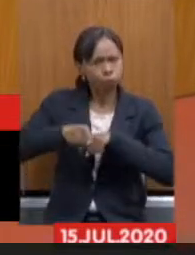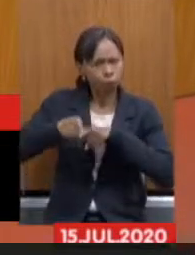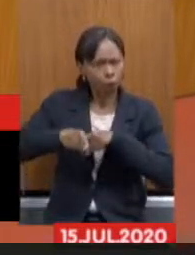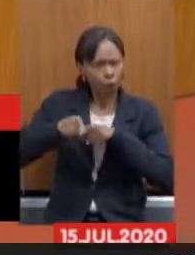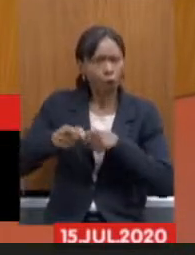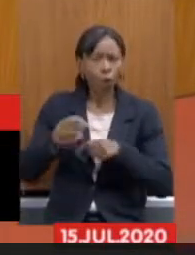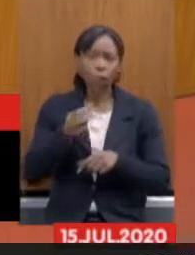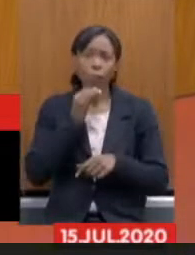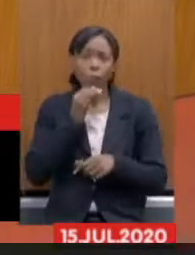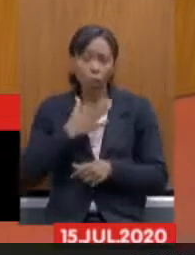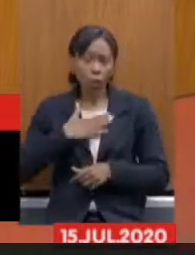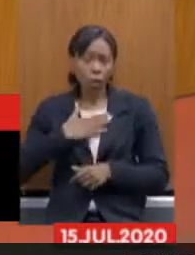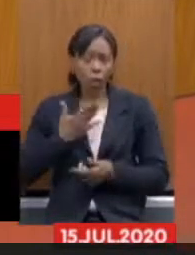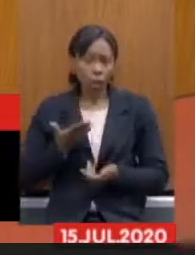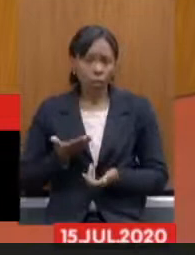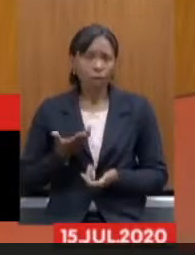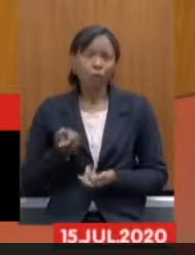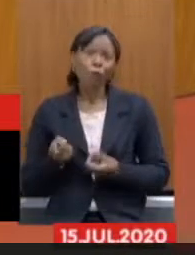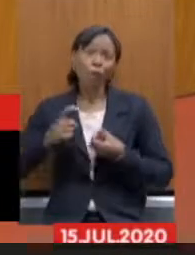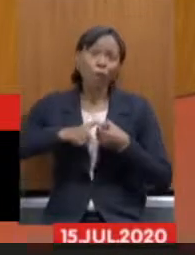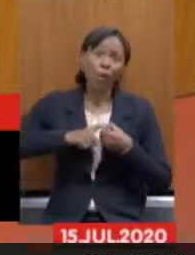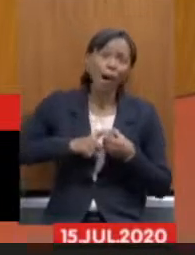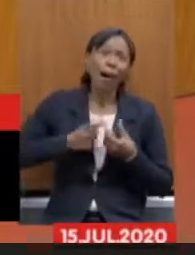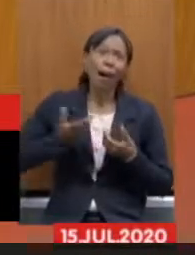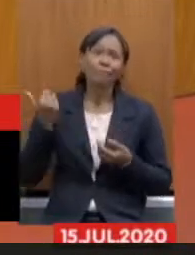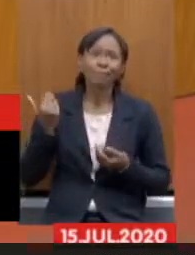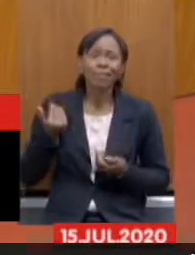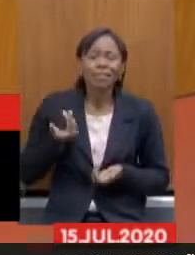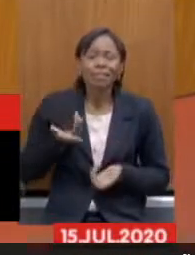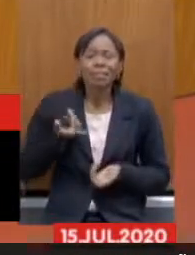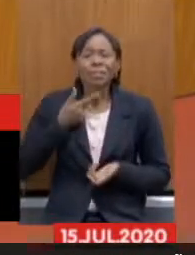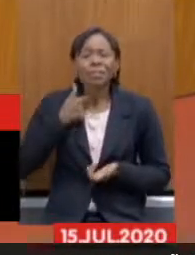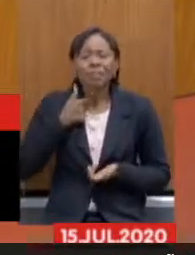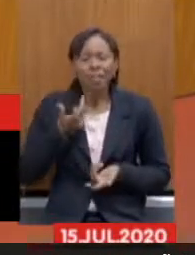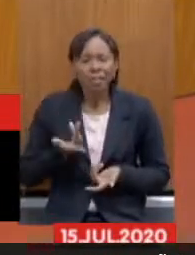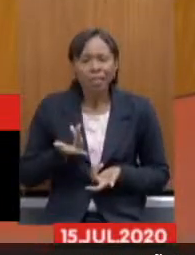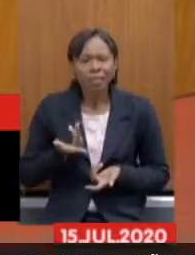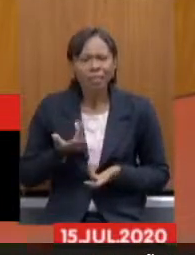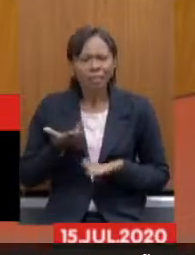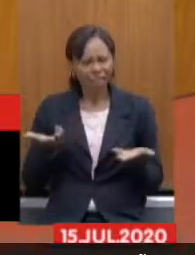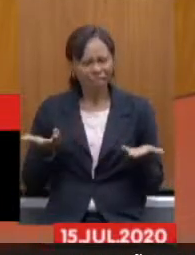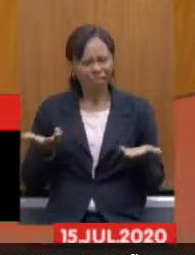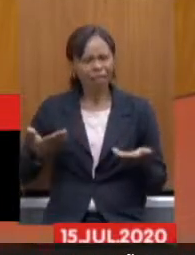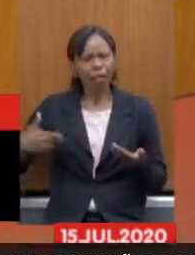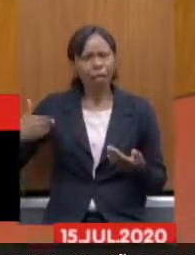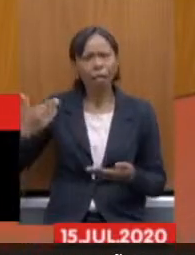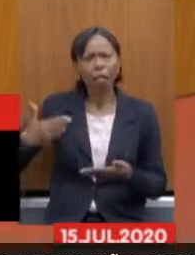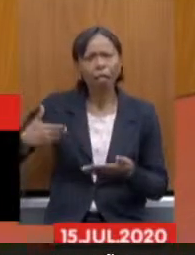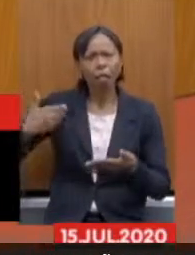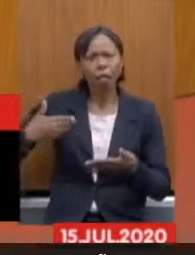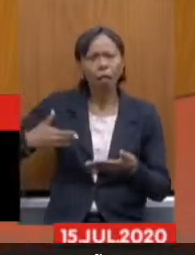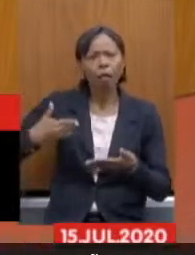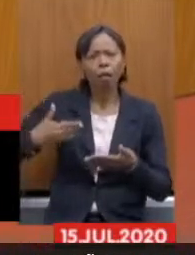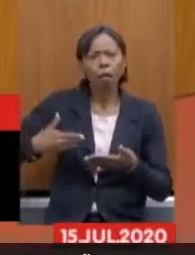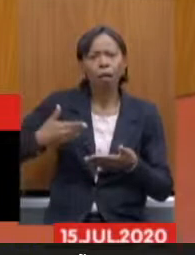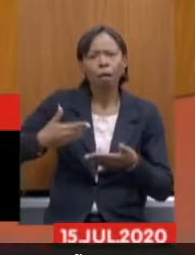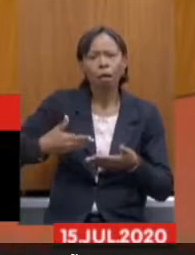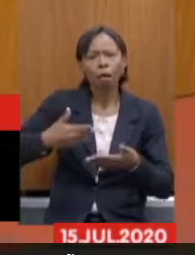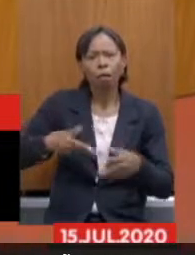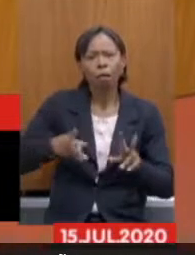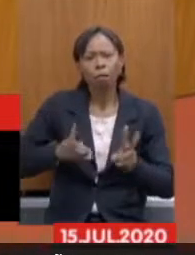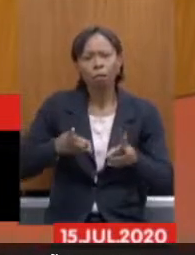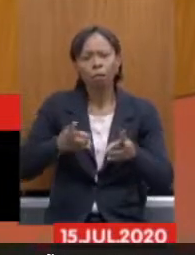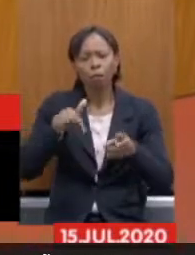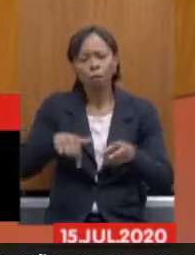onde é que ele meu caso que vontade de voltar às minhas origens e ter que ficar passar esse tempo aqui dentro da capital